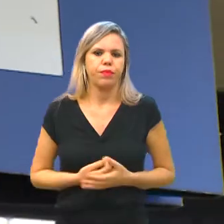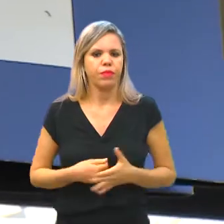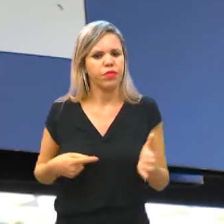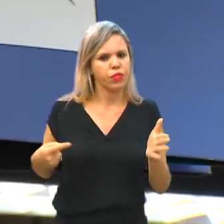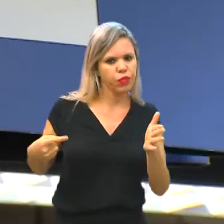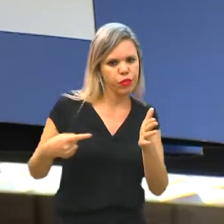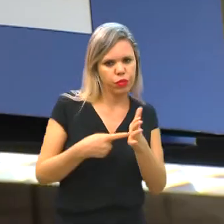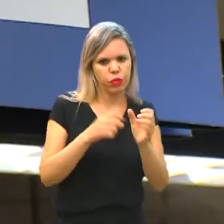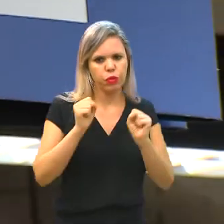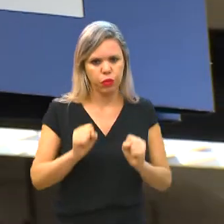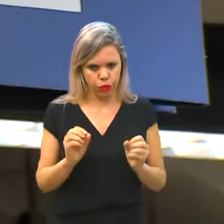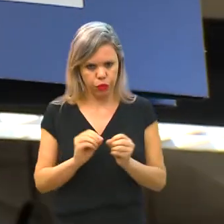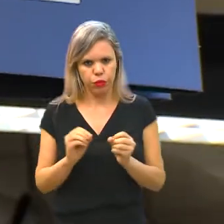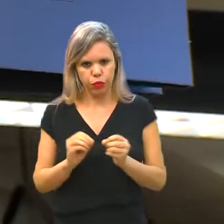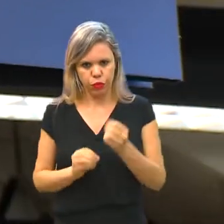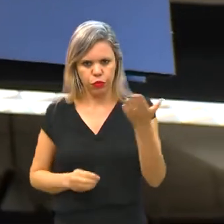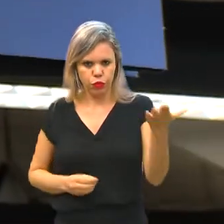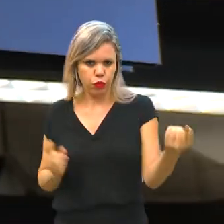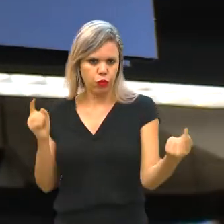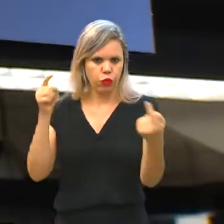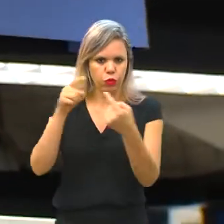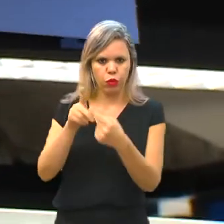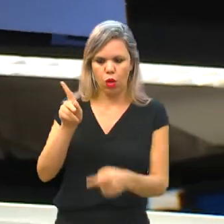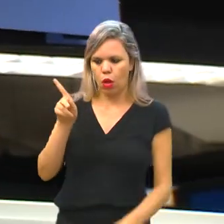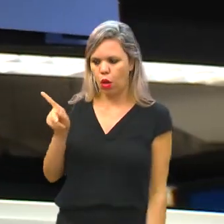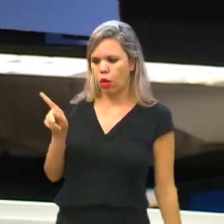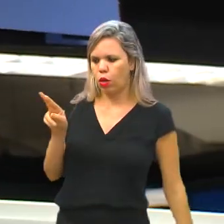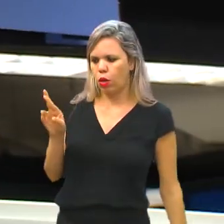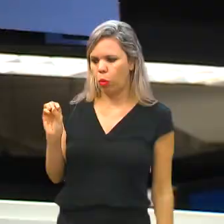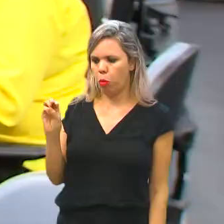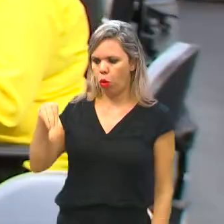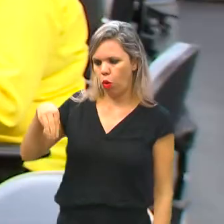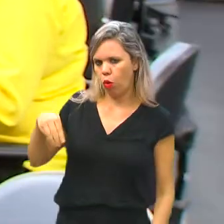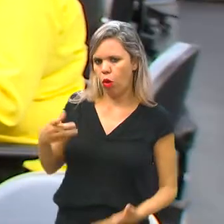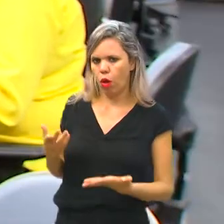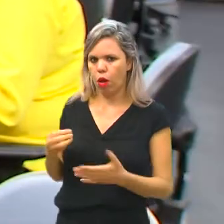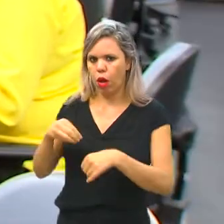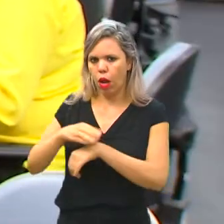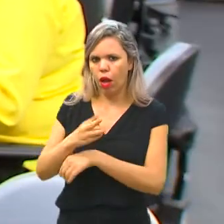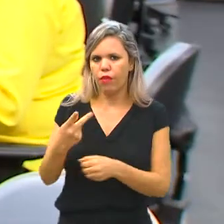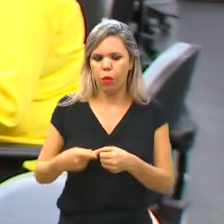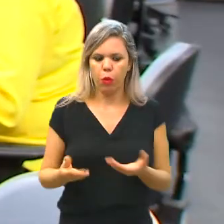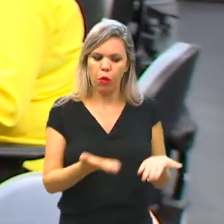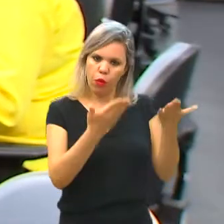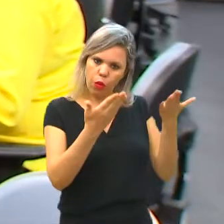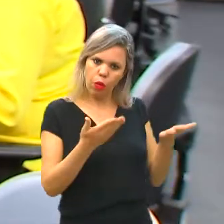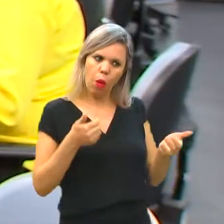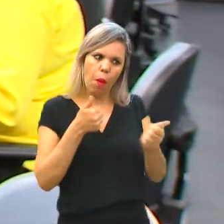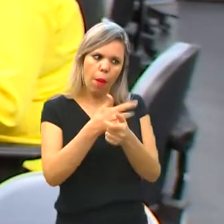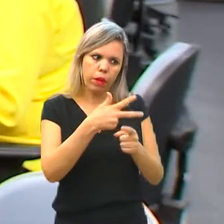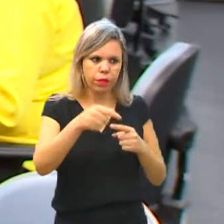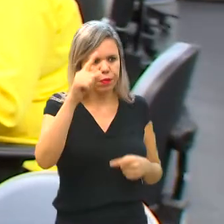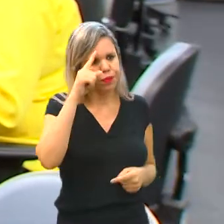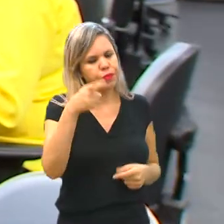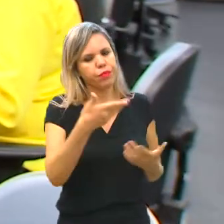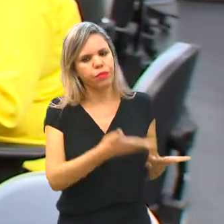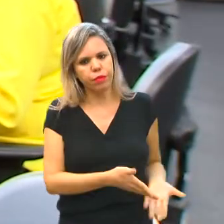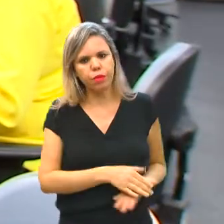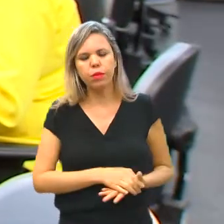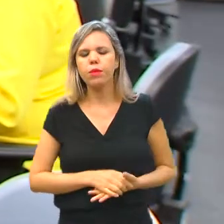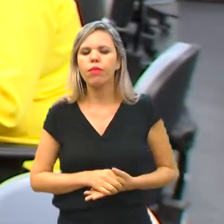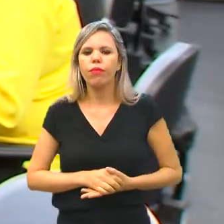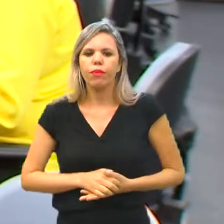informação. Denúncias podem ser feitas diretamente no PROCON. Caso ele tenha levado um produto que está próximo da data